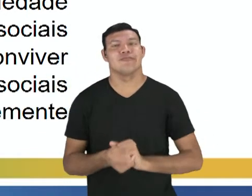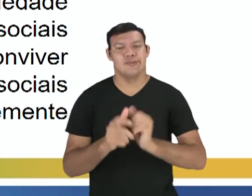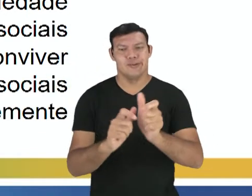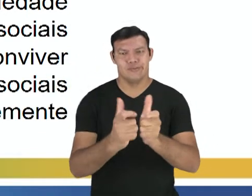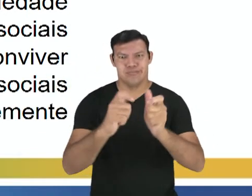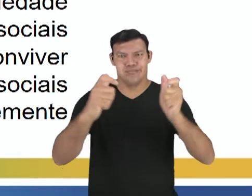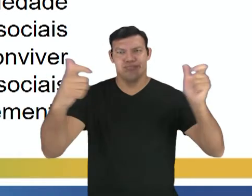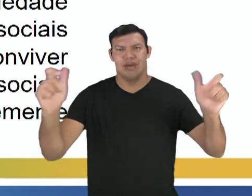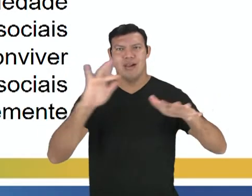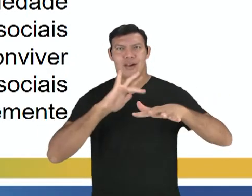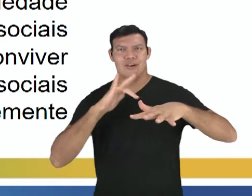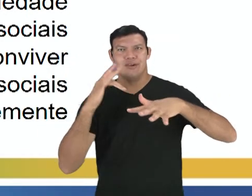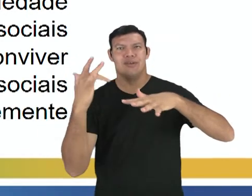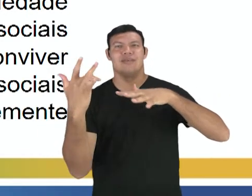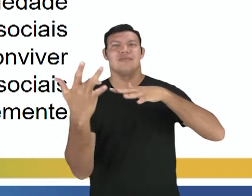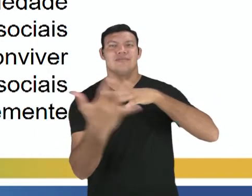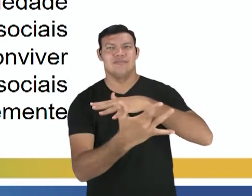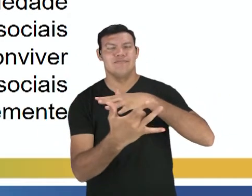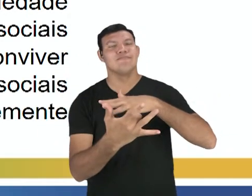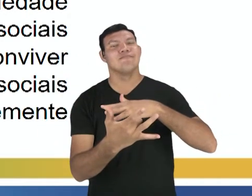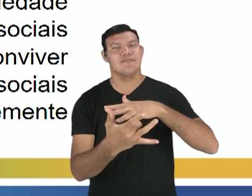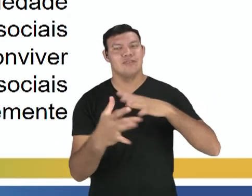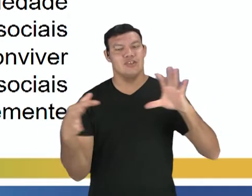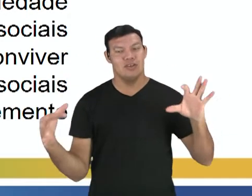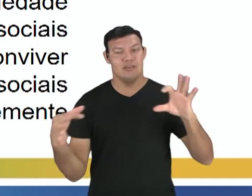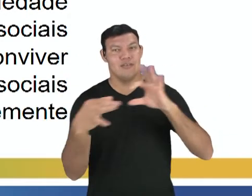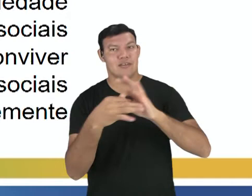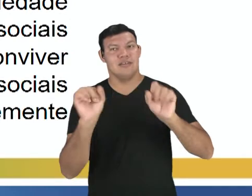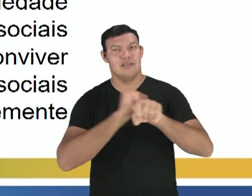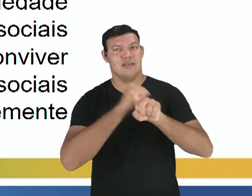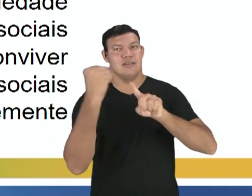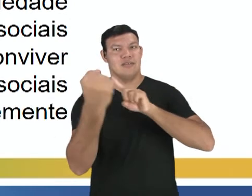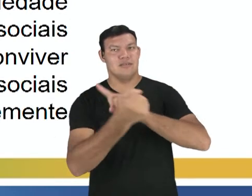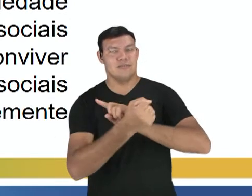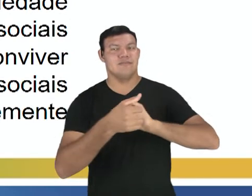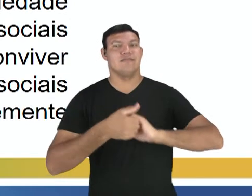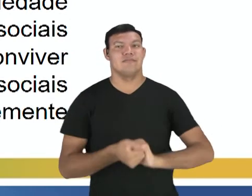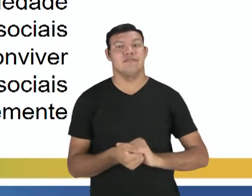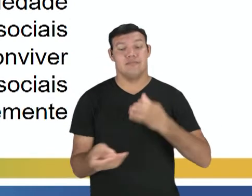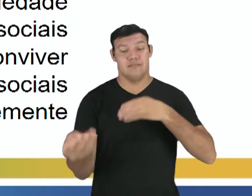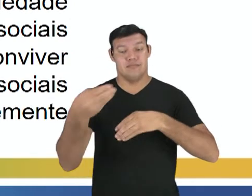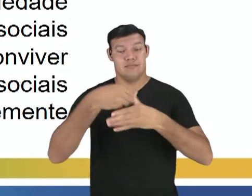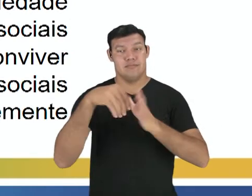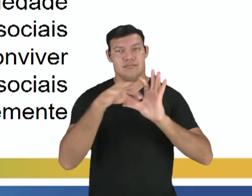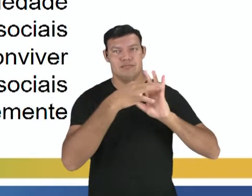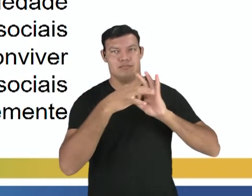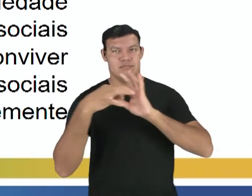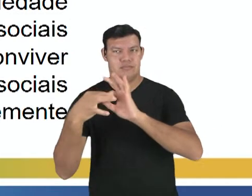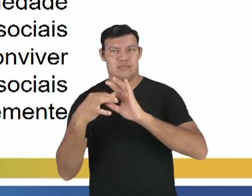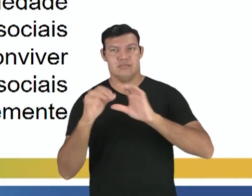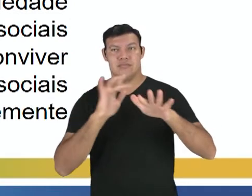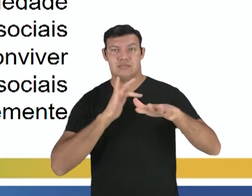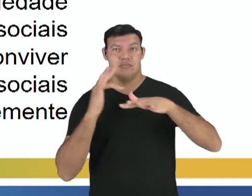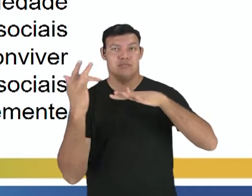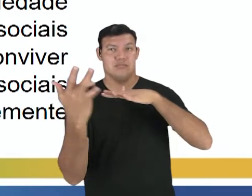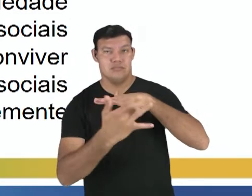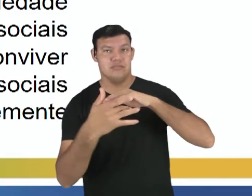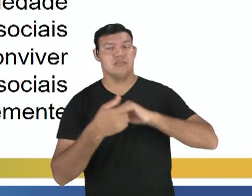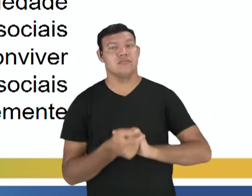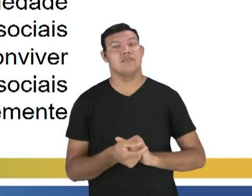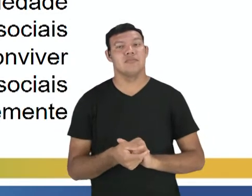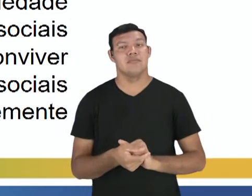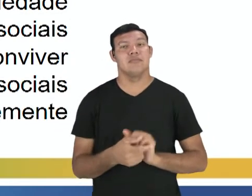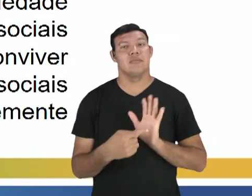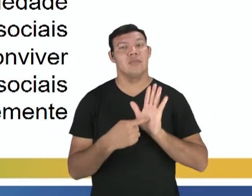grande rede que integra a nossa sociedade globalizada. Dentro desse contexto, as redes sociais simbolizam